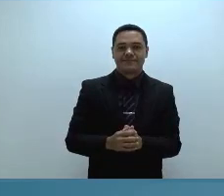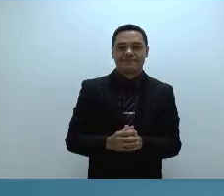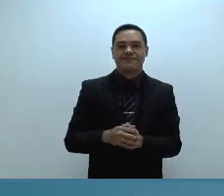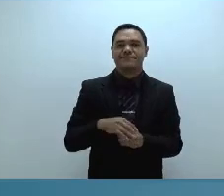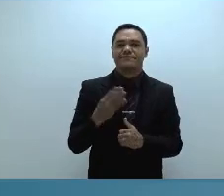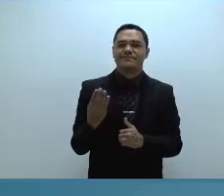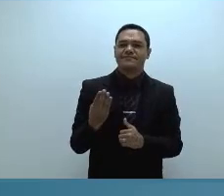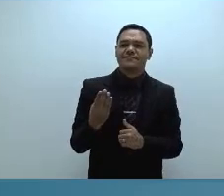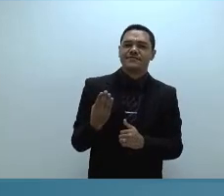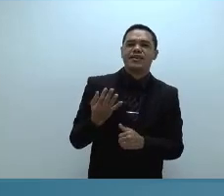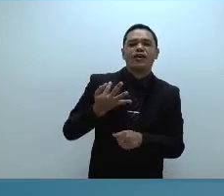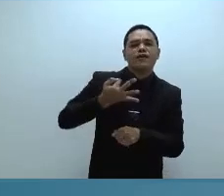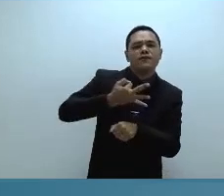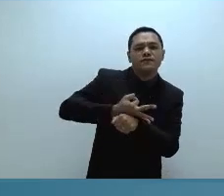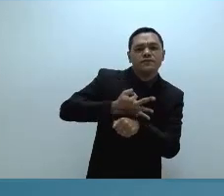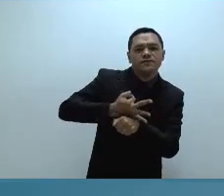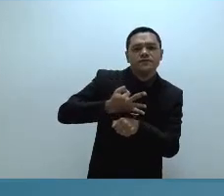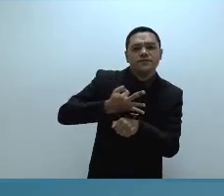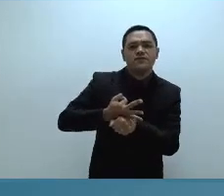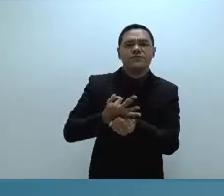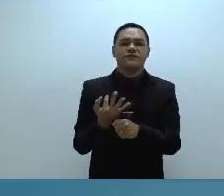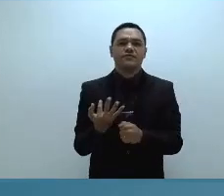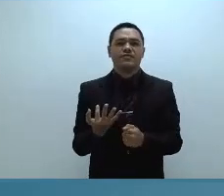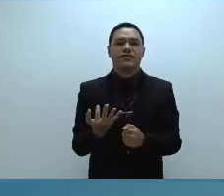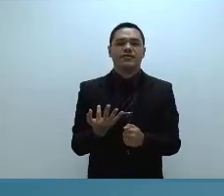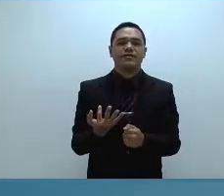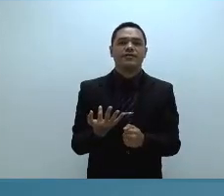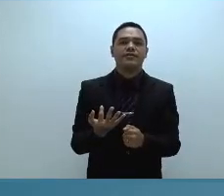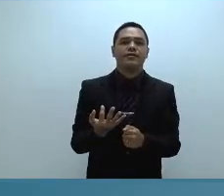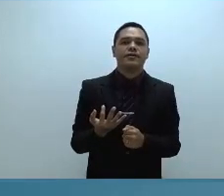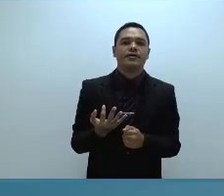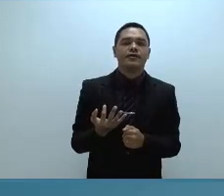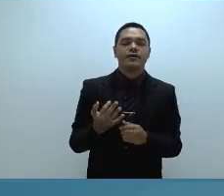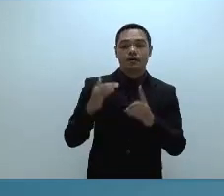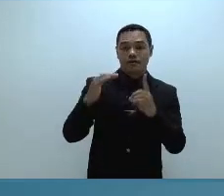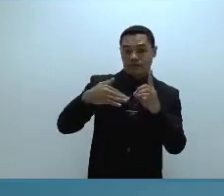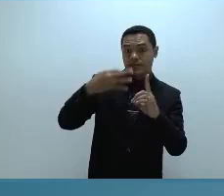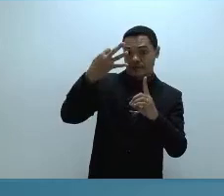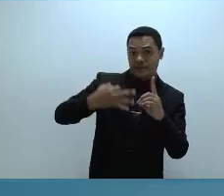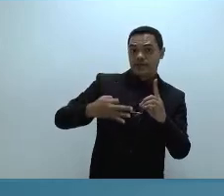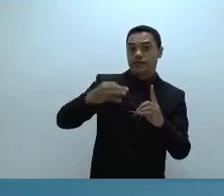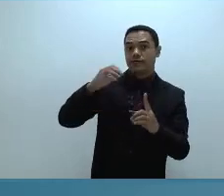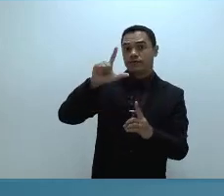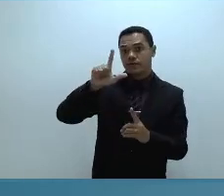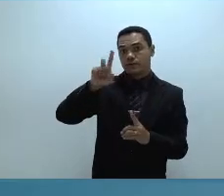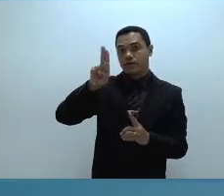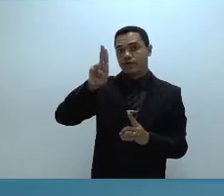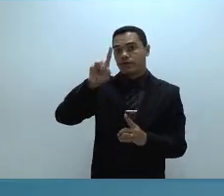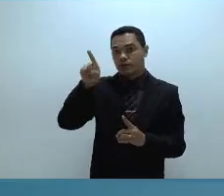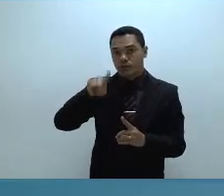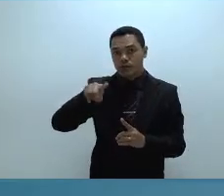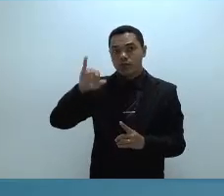Ausências justificadas. A desembargadora Luzia Naja,